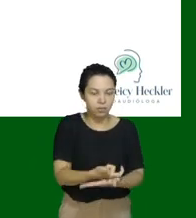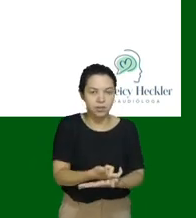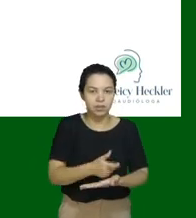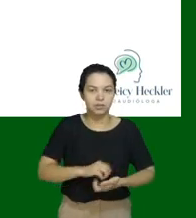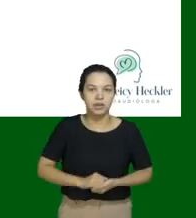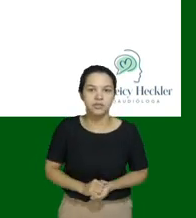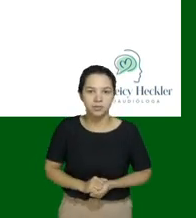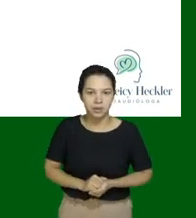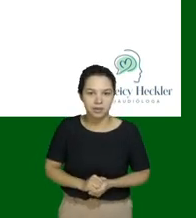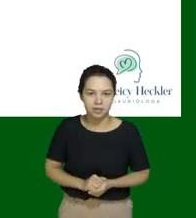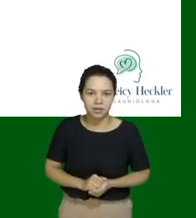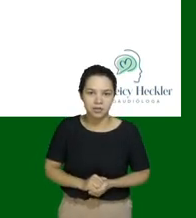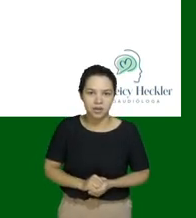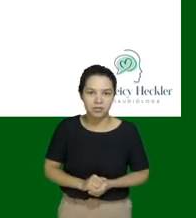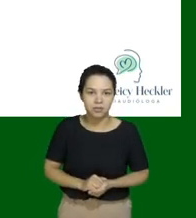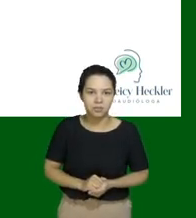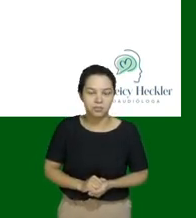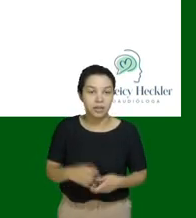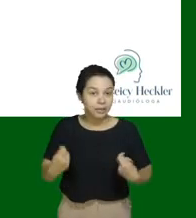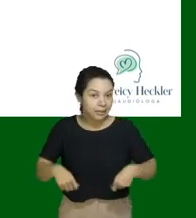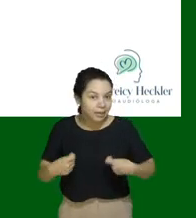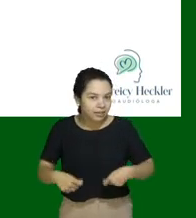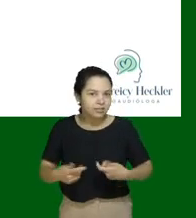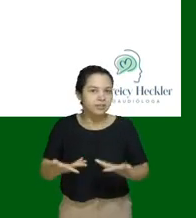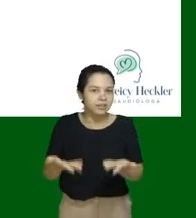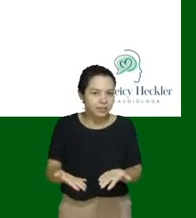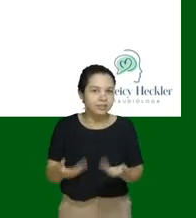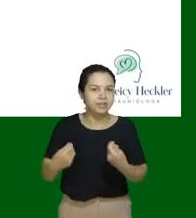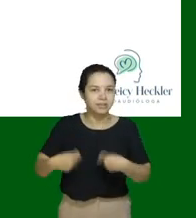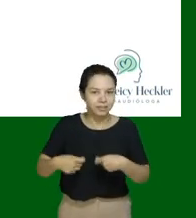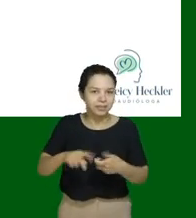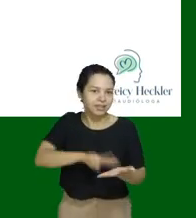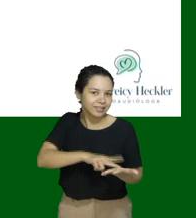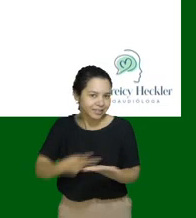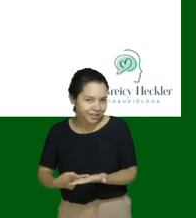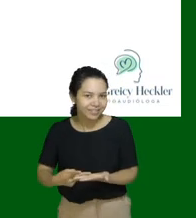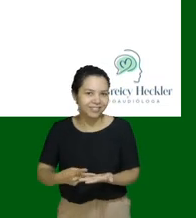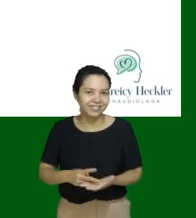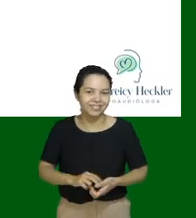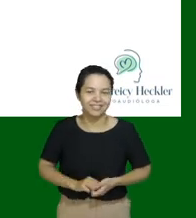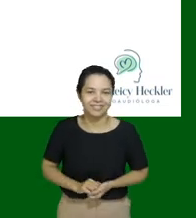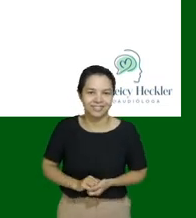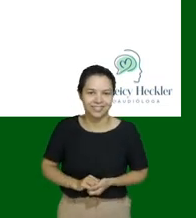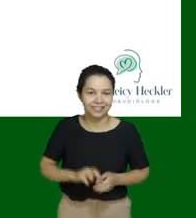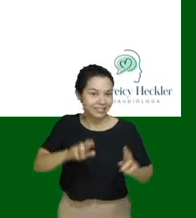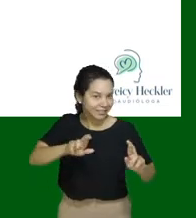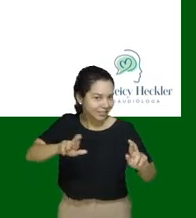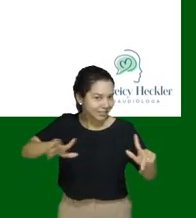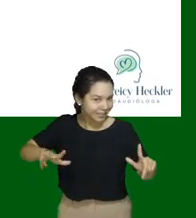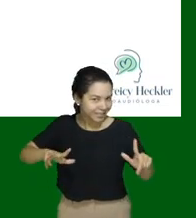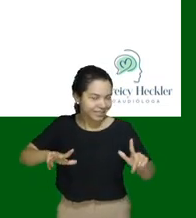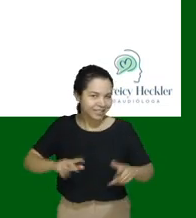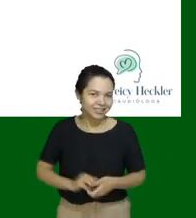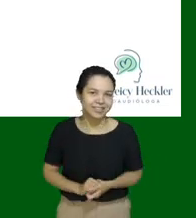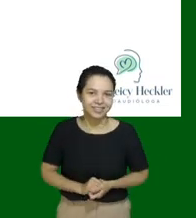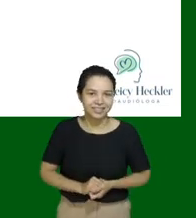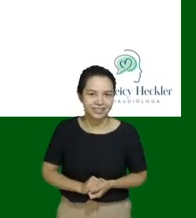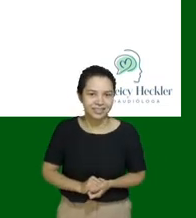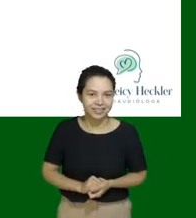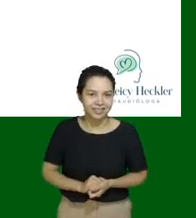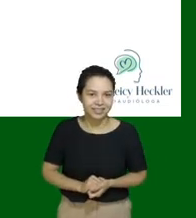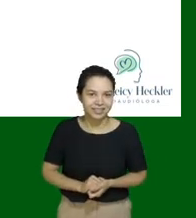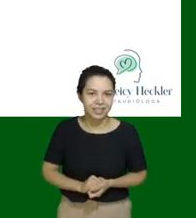Porque ele vai fazer o diagnóstico diferencial. Tá, mas então, se tem TEPAC, exclui a dislexia?